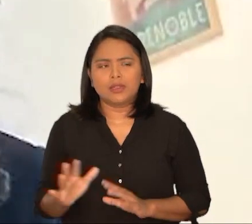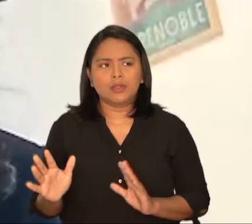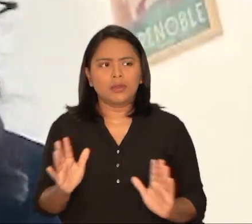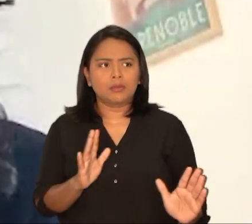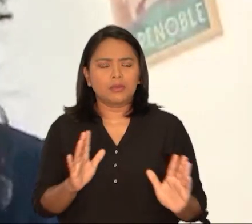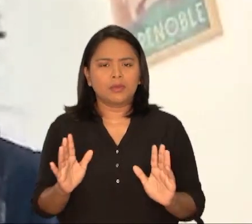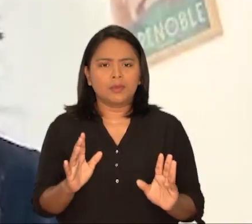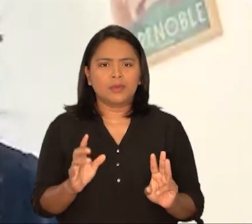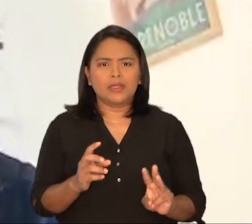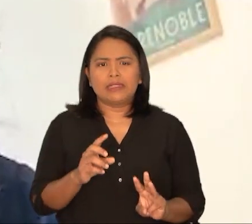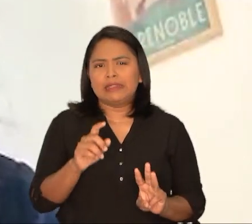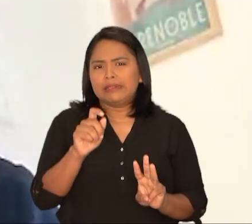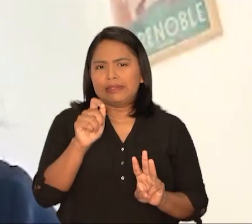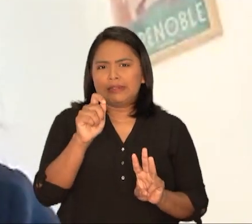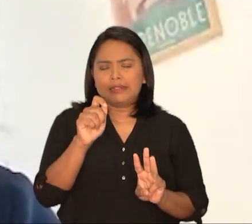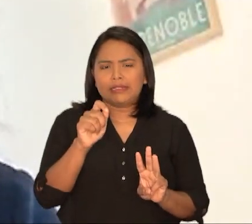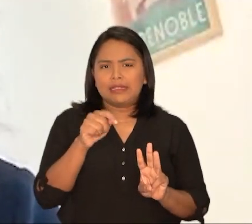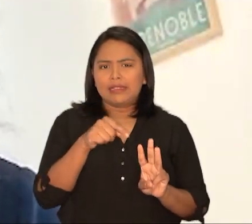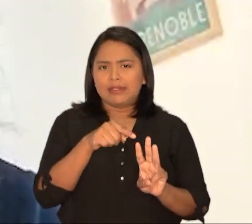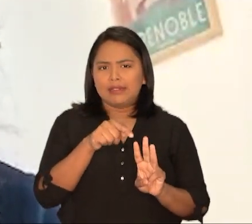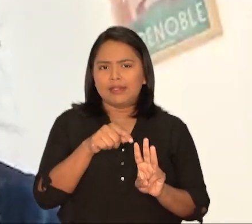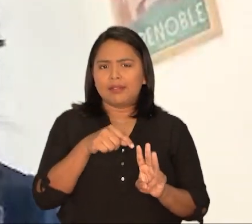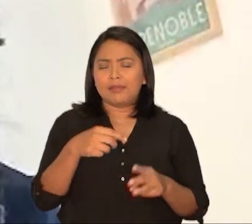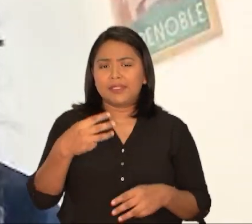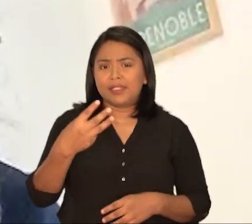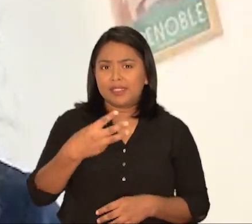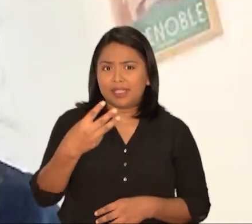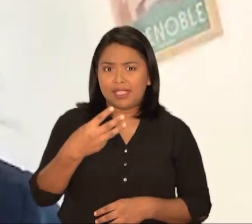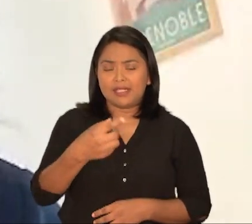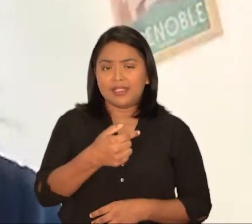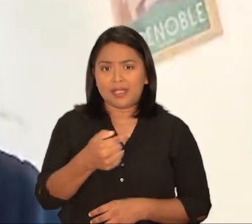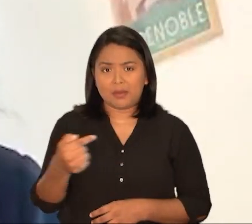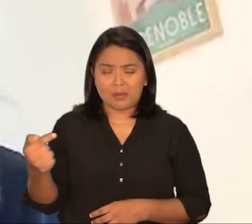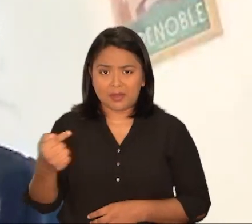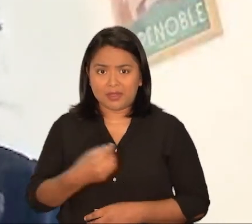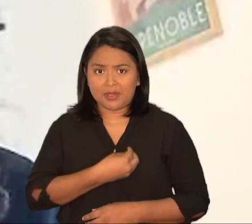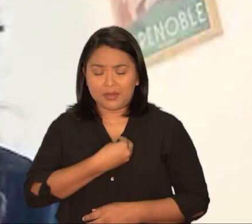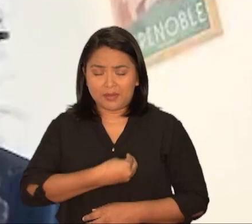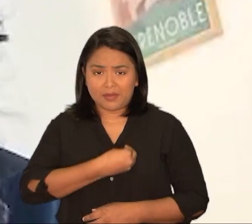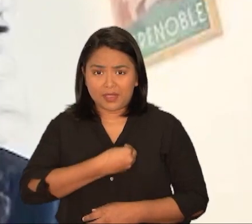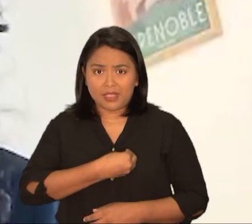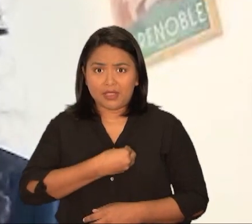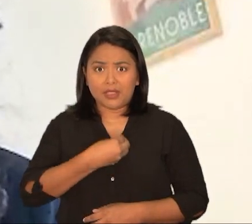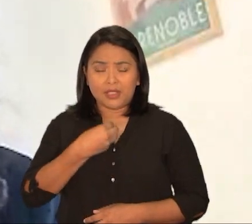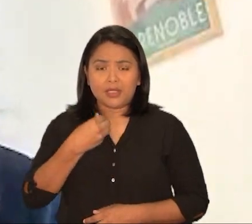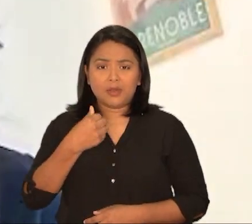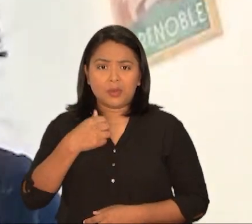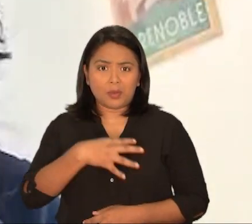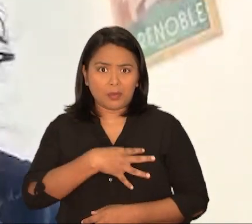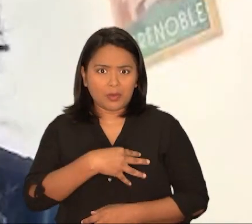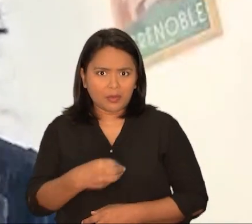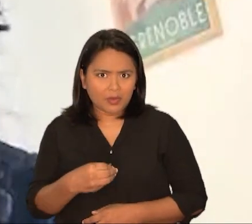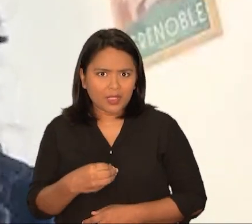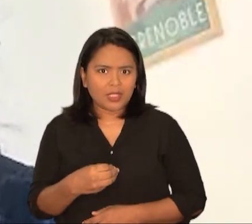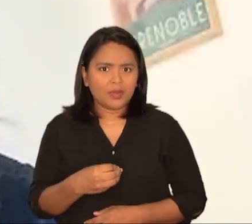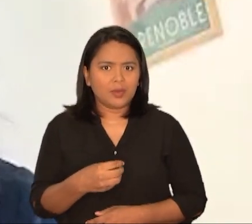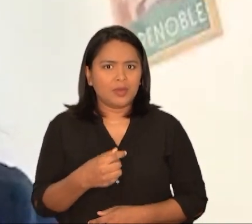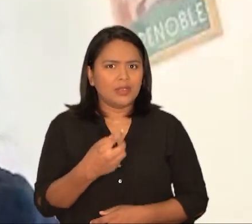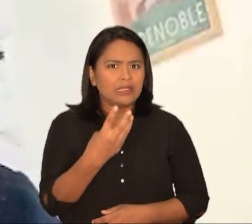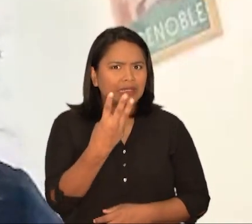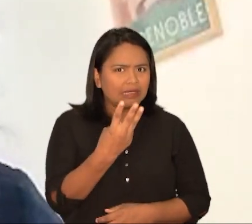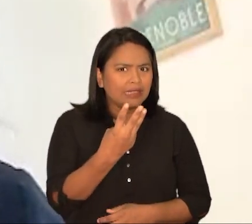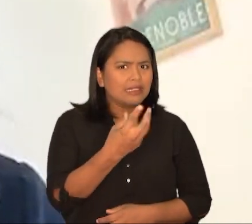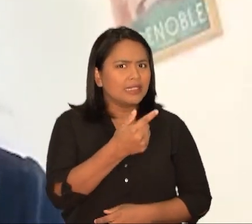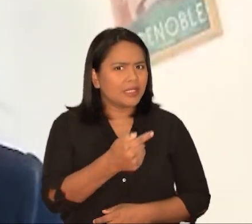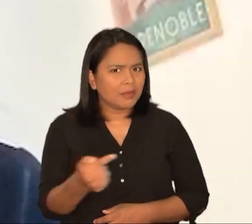nas 3 primeiras semanas de vida do meu filho, eu diria que foram 3 semanas de